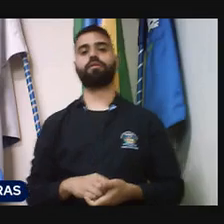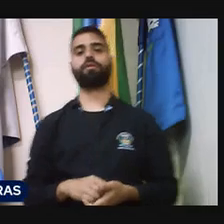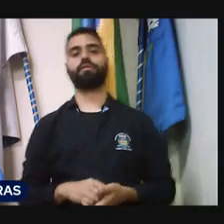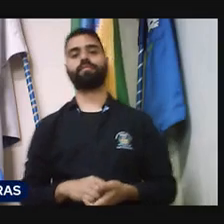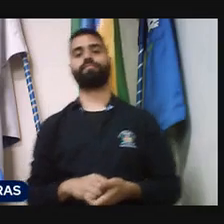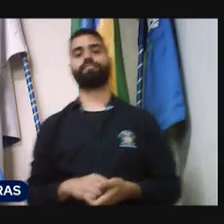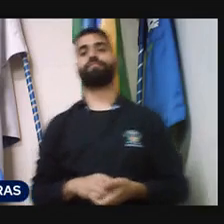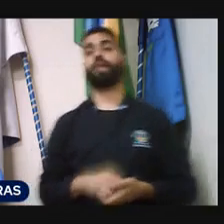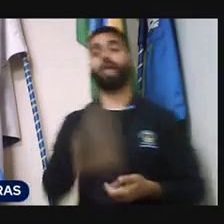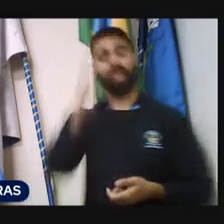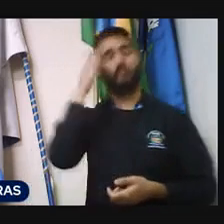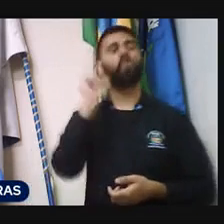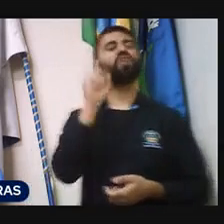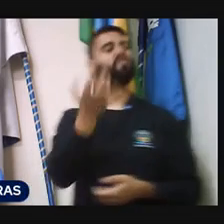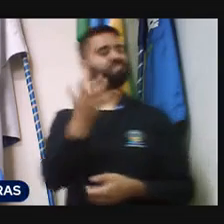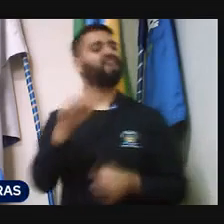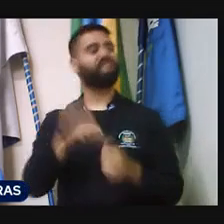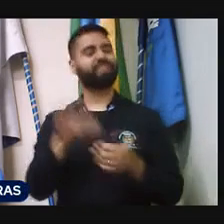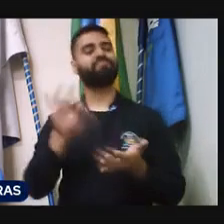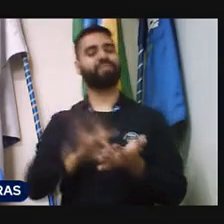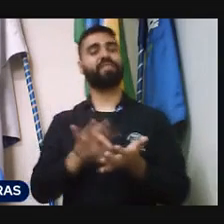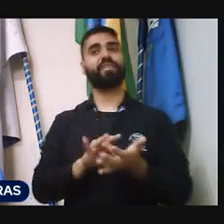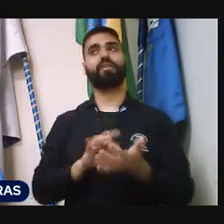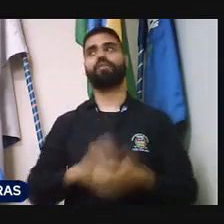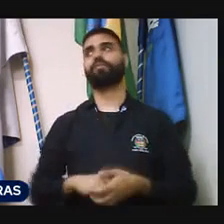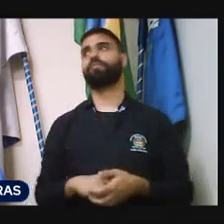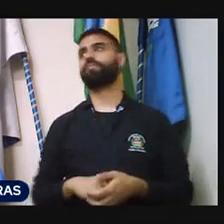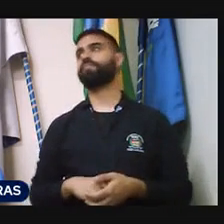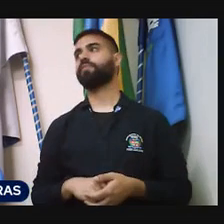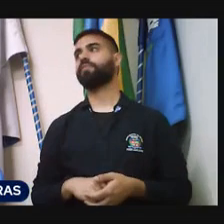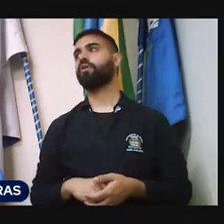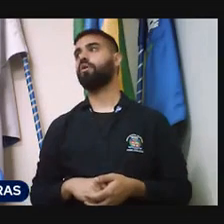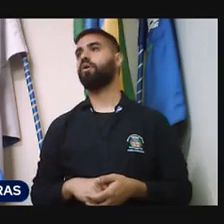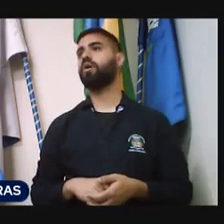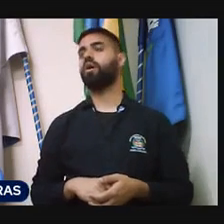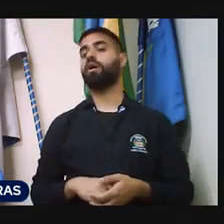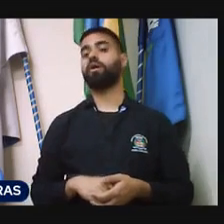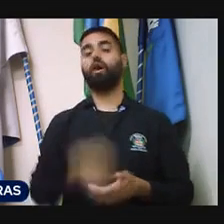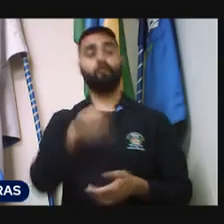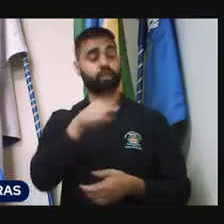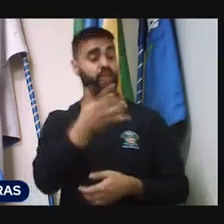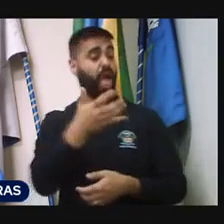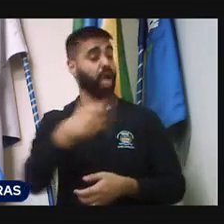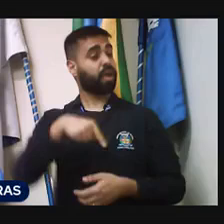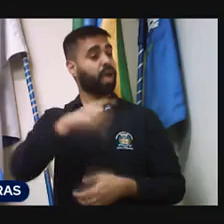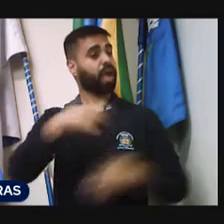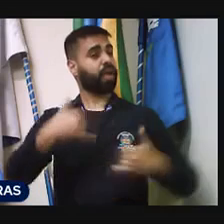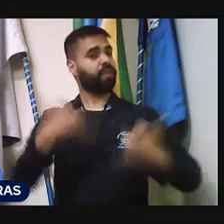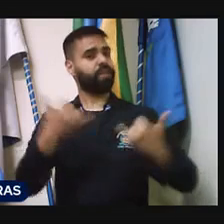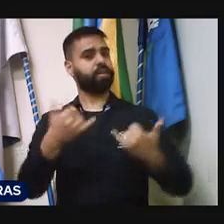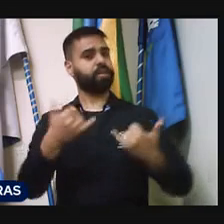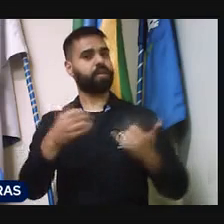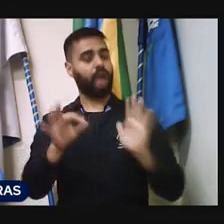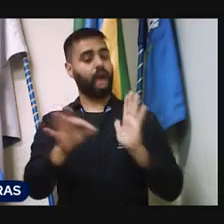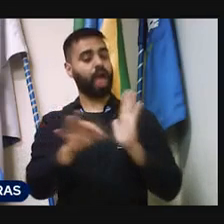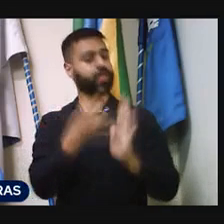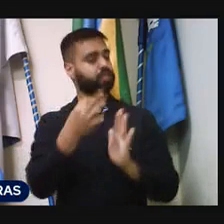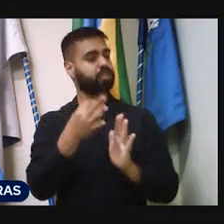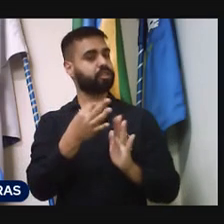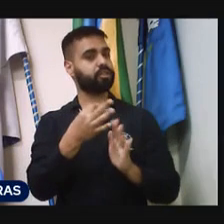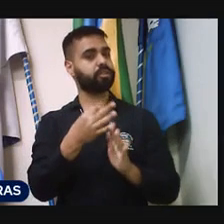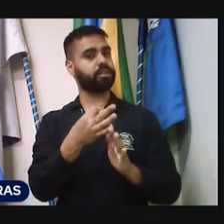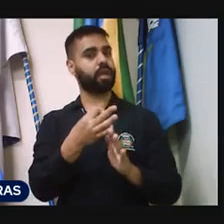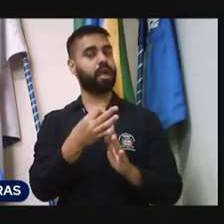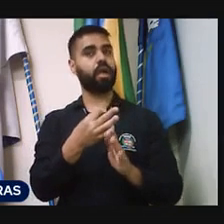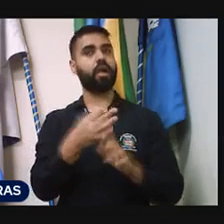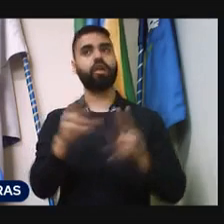só que eu gostaria de fazer sem brincadeira o Dr Bárbaro o que eu gostaria de fazer você quer na festinha acima de Assina aqui para mim um termo